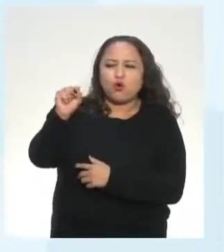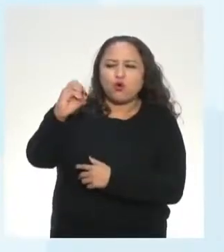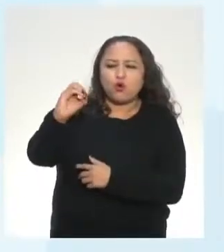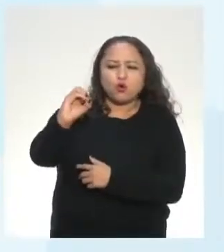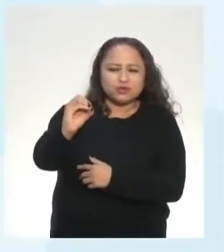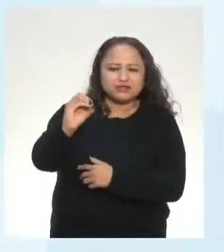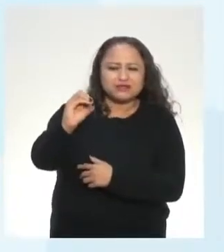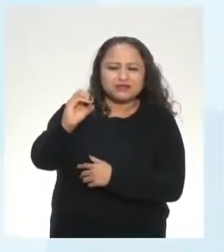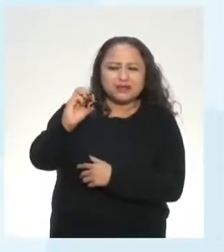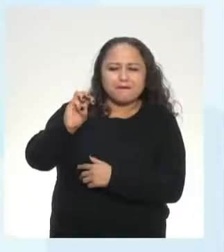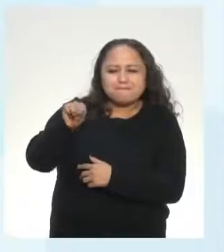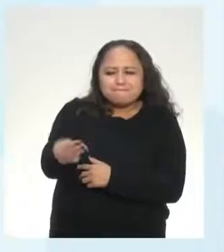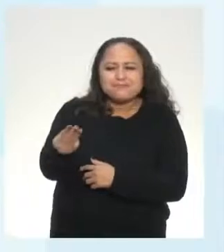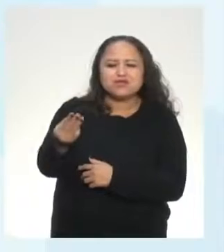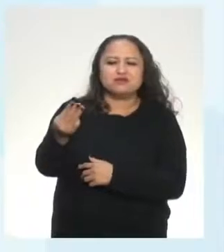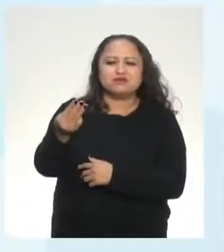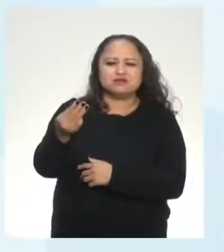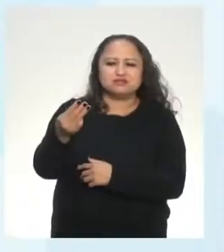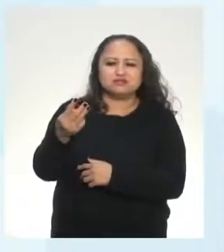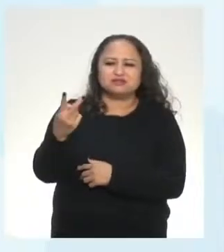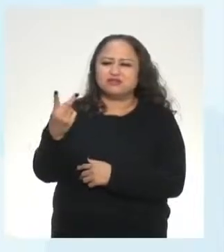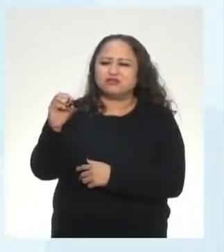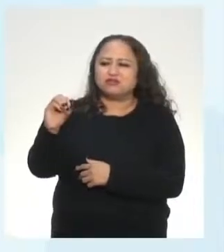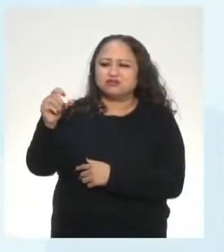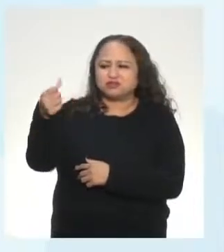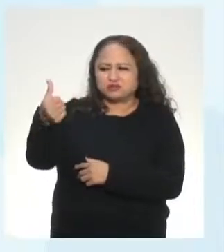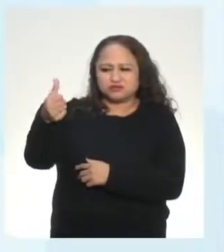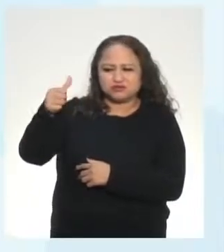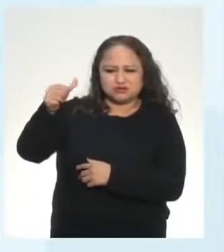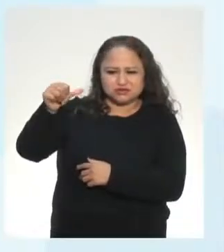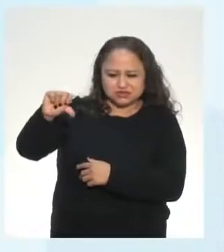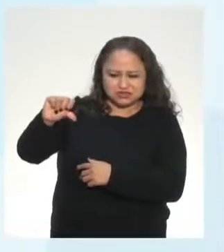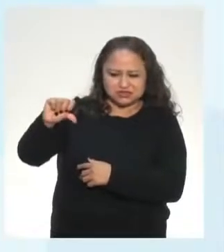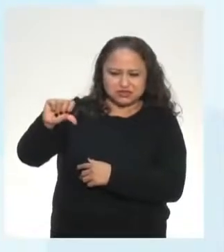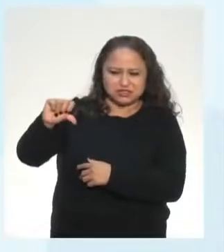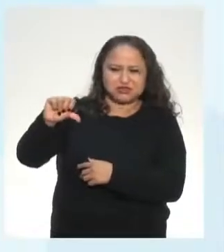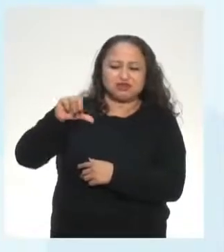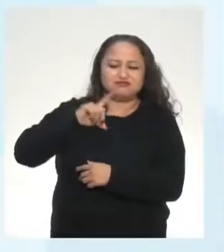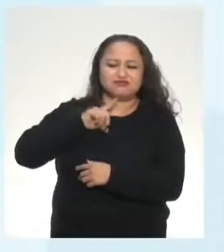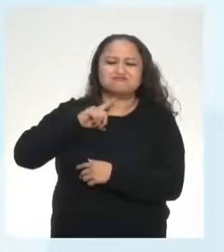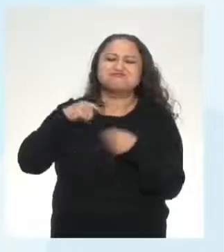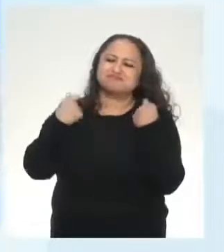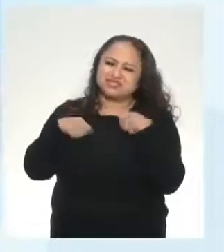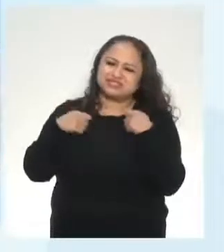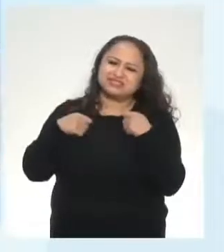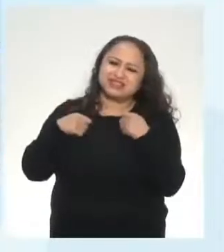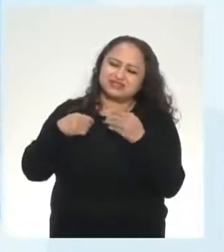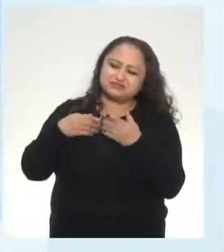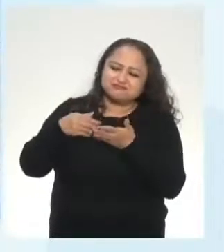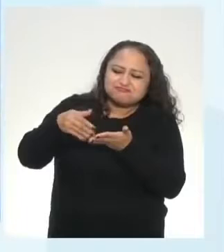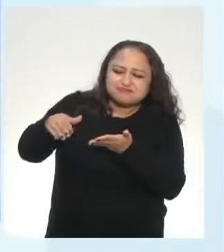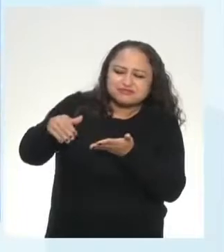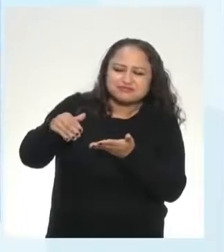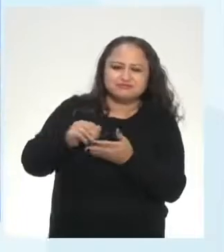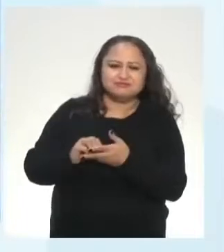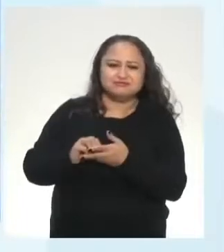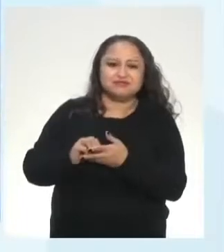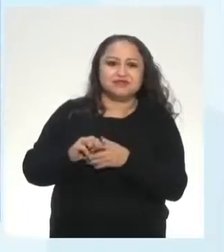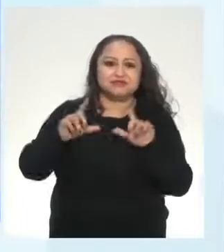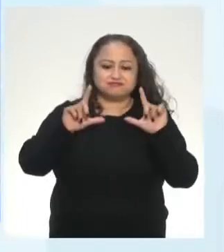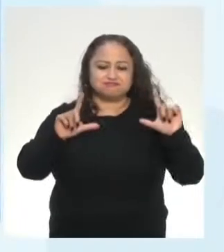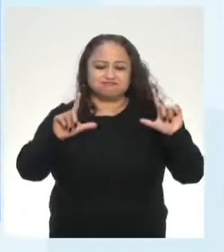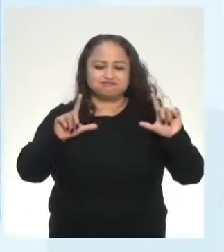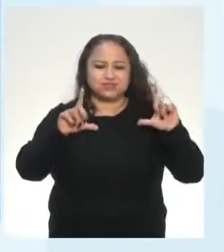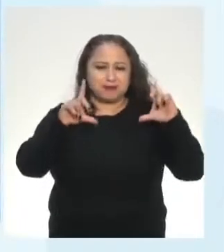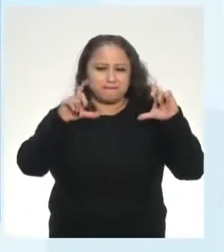forçadas a se deslocar em 2019, tá certo? Entre aí na próxima tela, que é o Saiba Mais, né? Aí vocês printem a